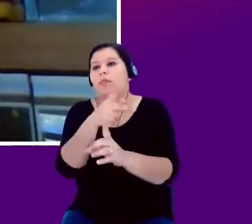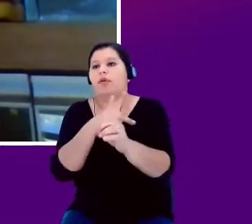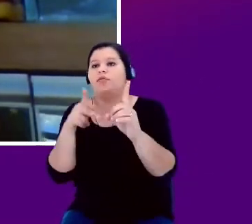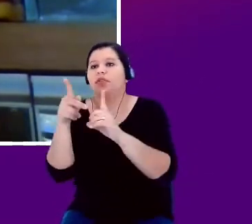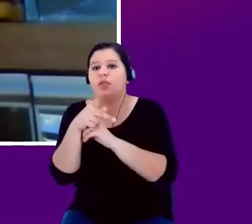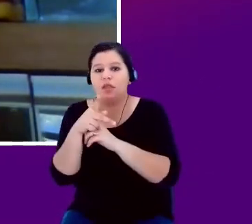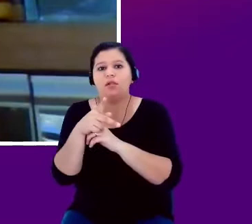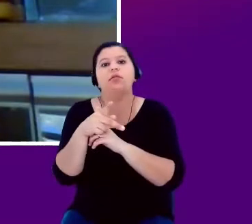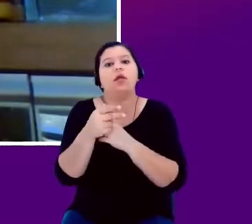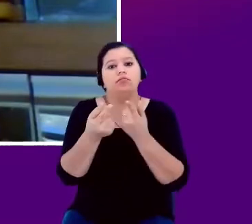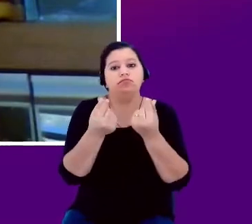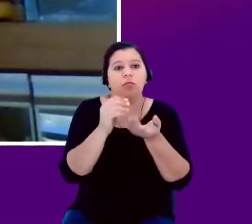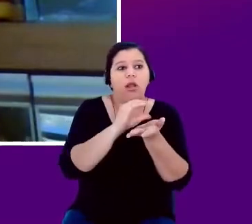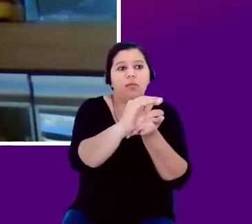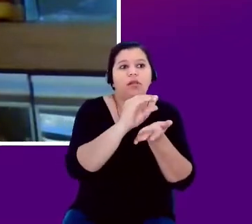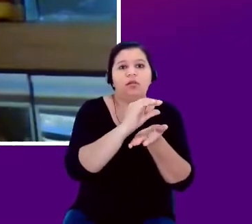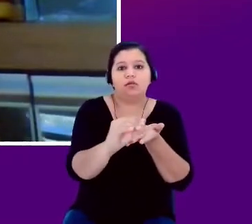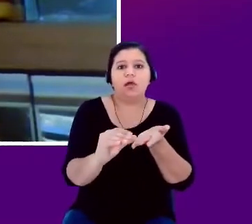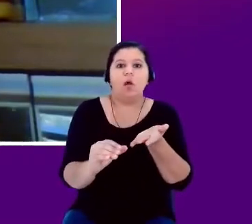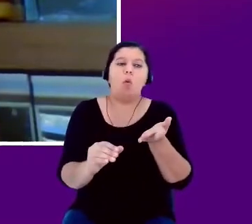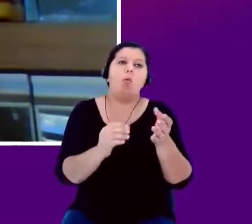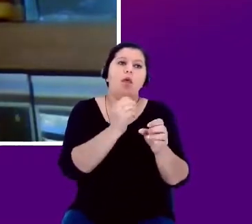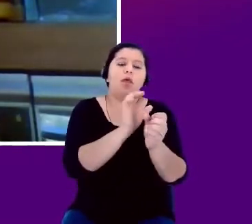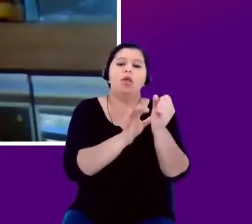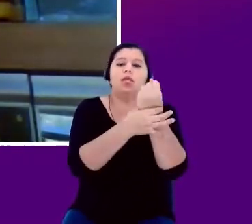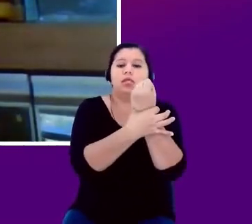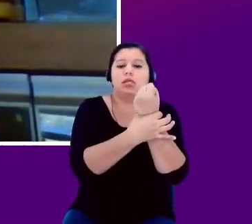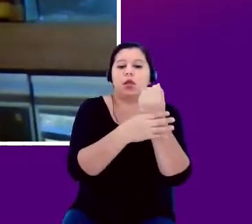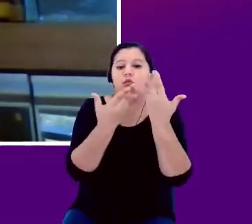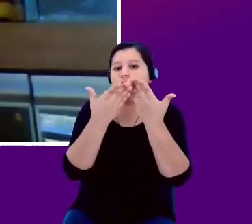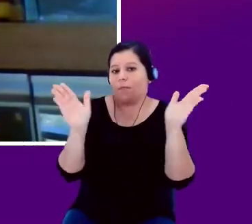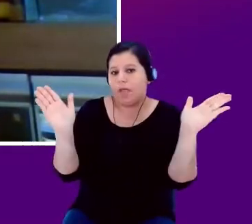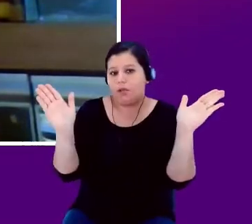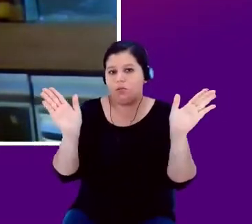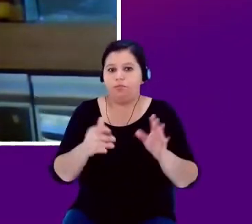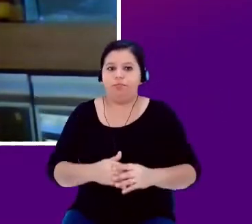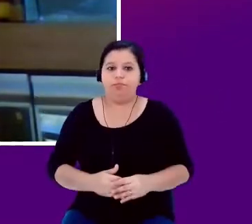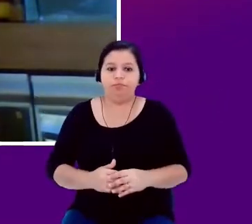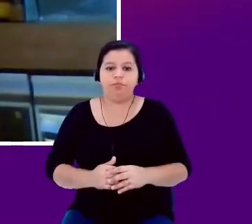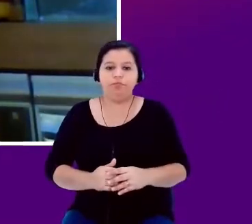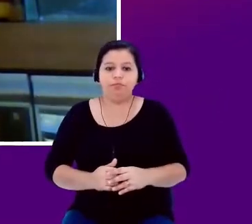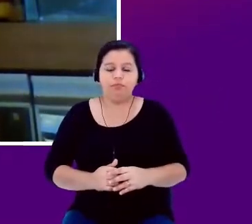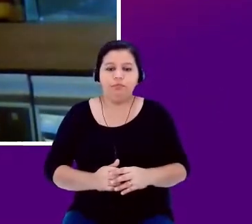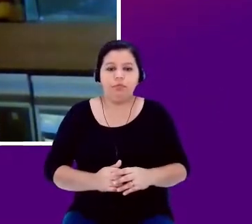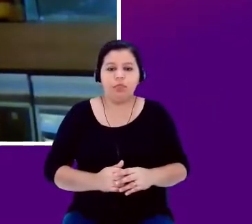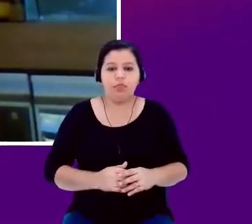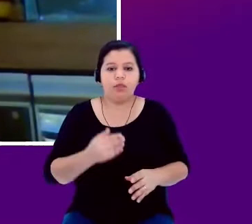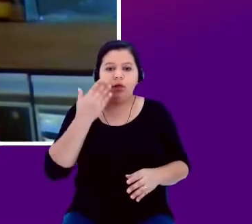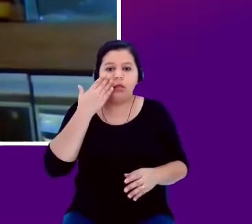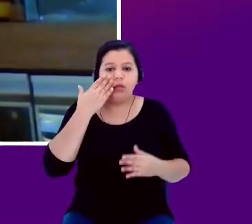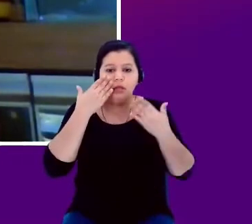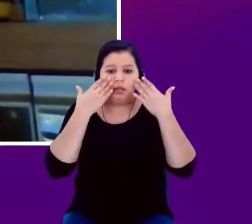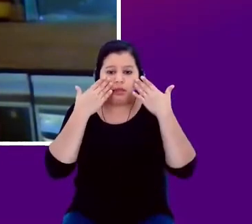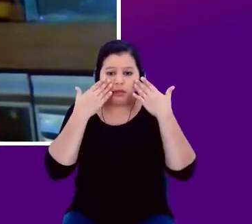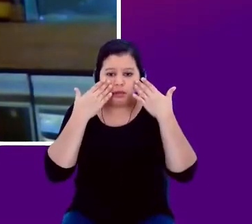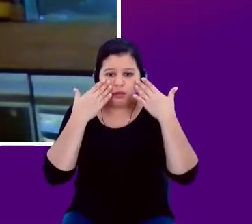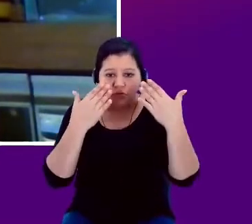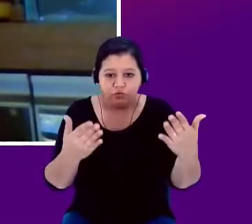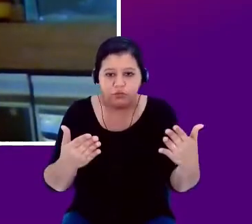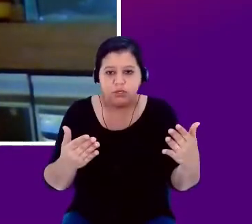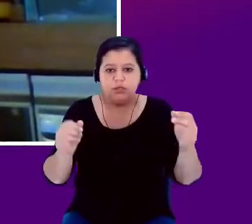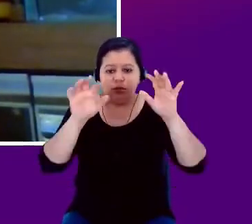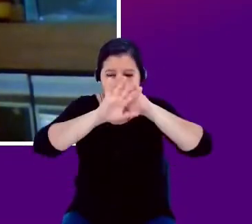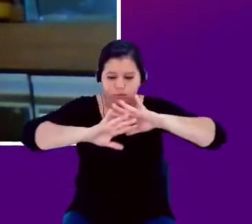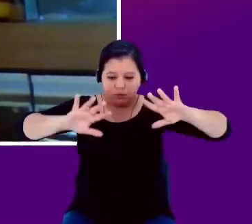e o sistema de seguros abertos, o chamado Open Insurance. Diante dessa realidade, desse cenário,